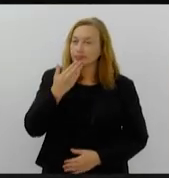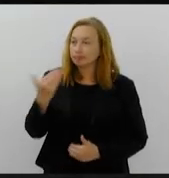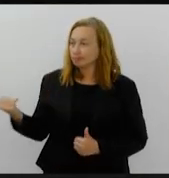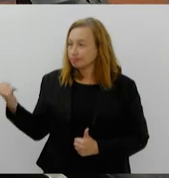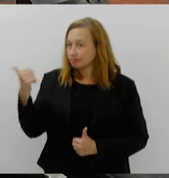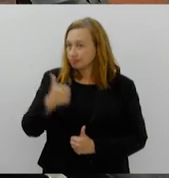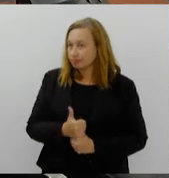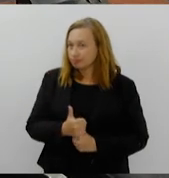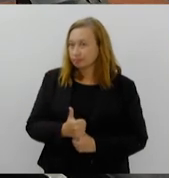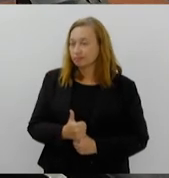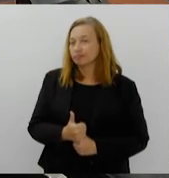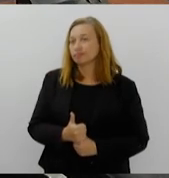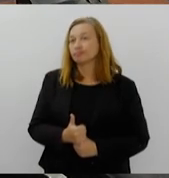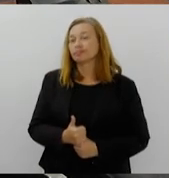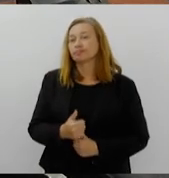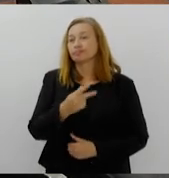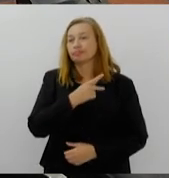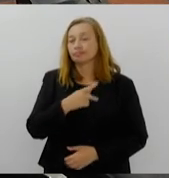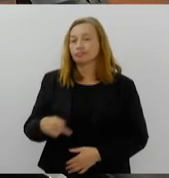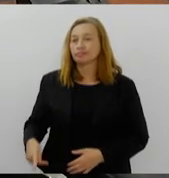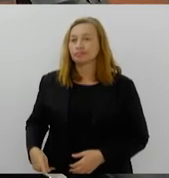retome a presidência.